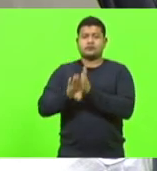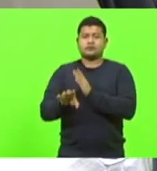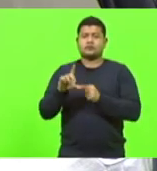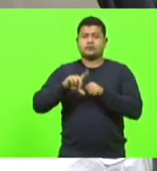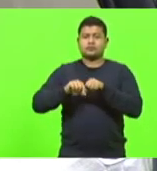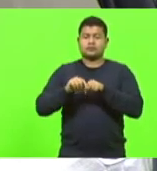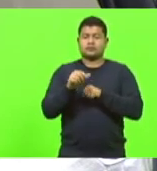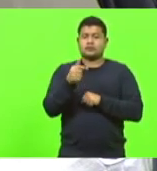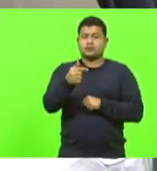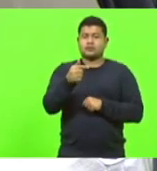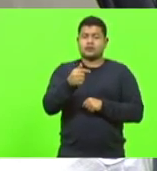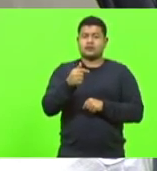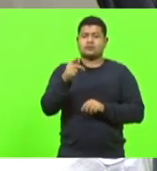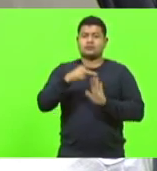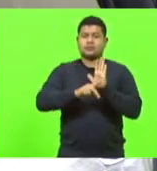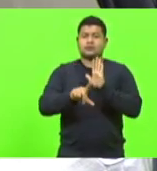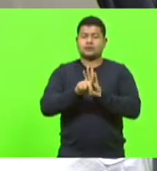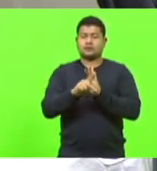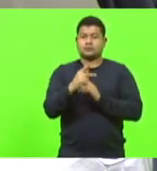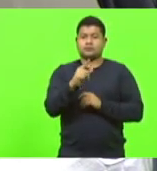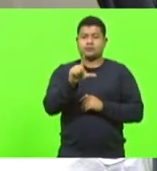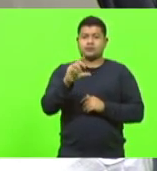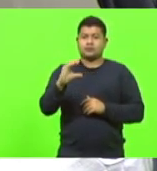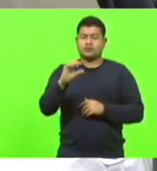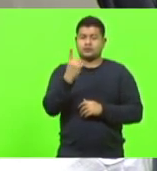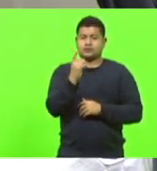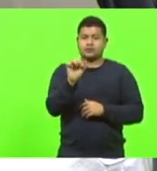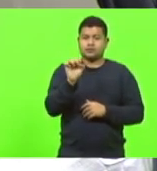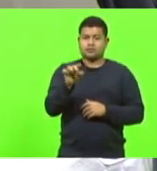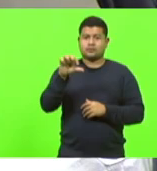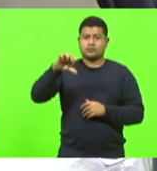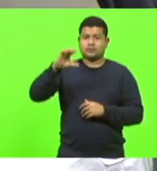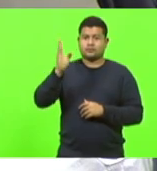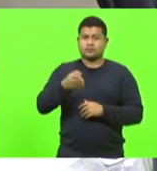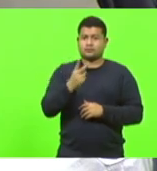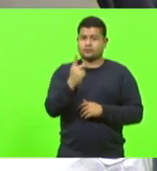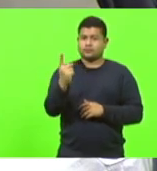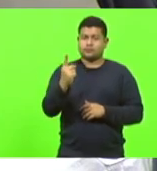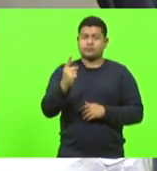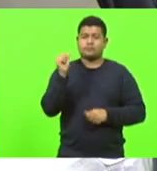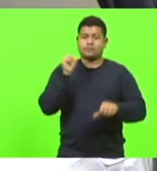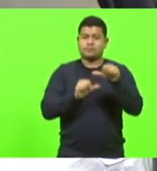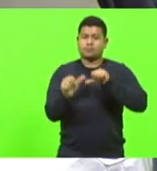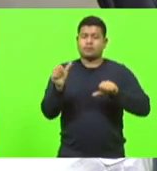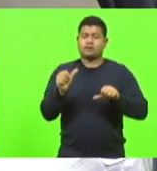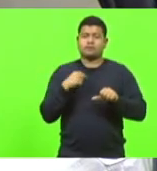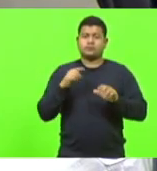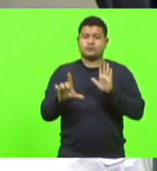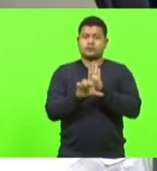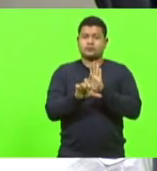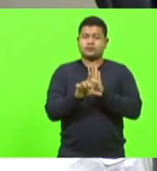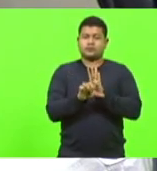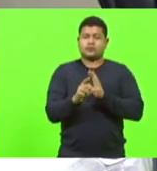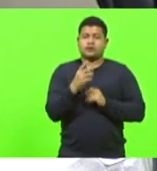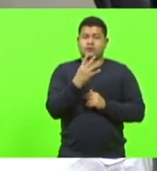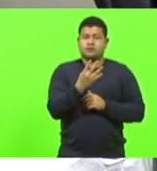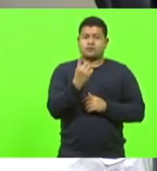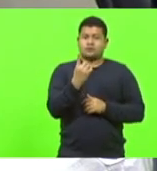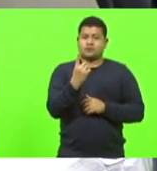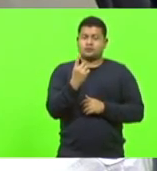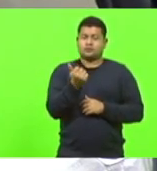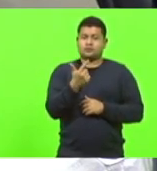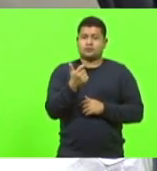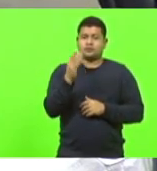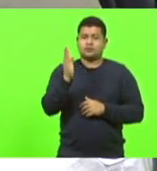7º do projeto de lei complementar 10.9 2021 que altera a lei complementar 402/2008 que